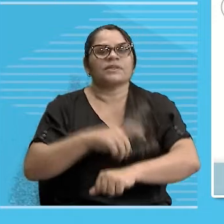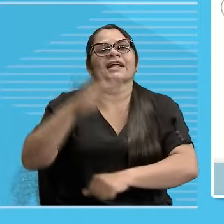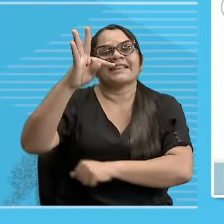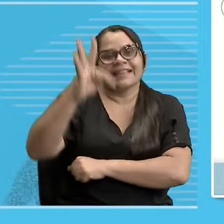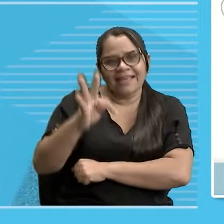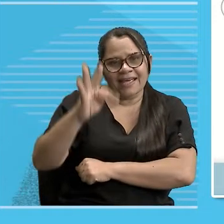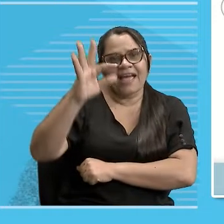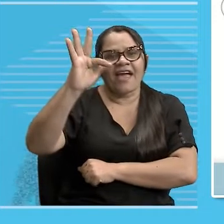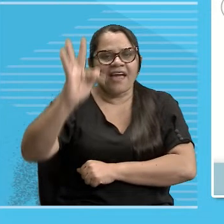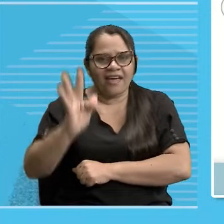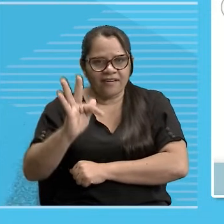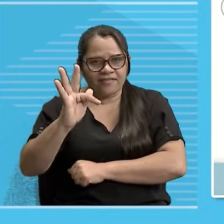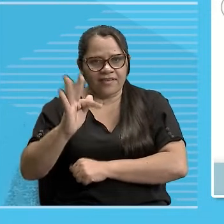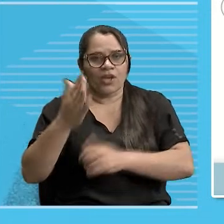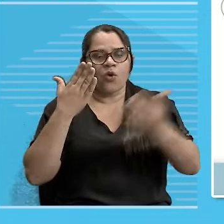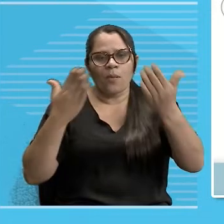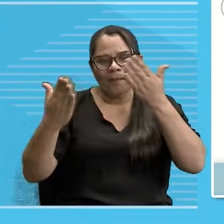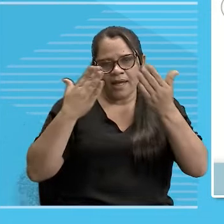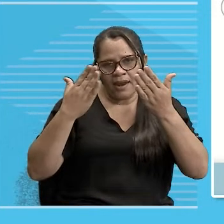Fahrenheit.